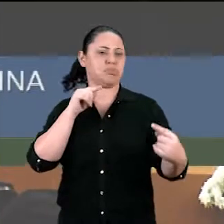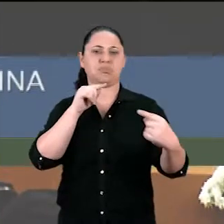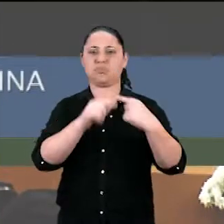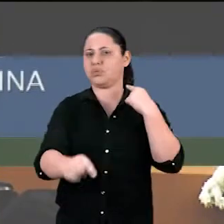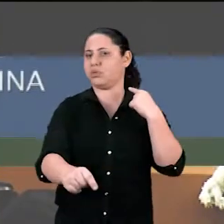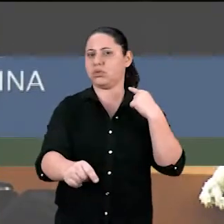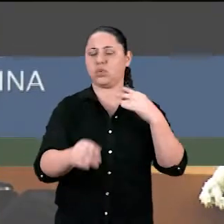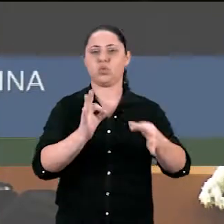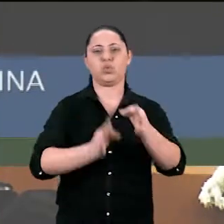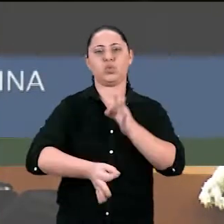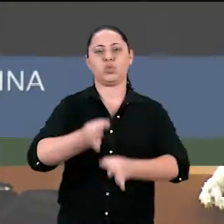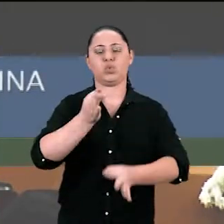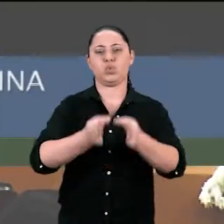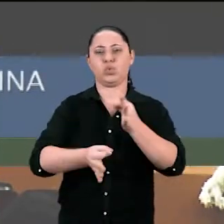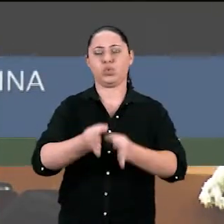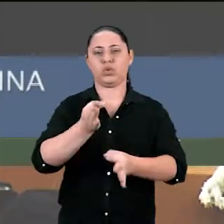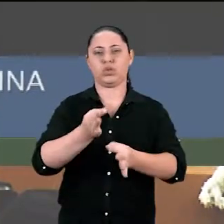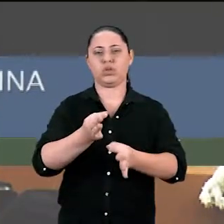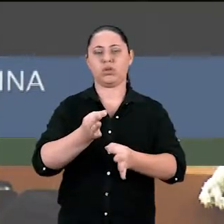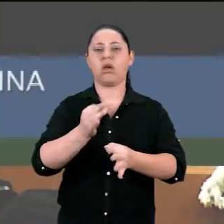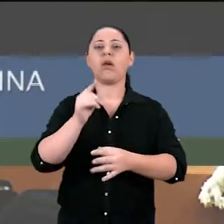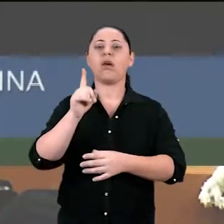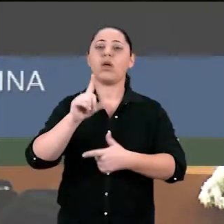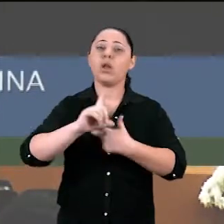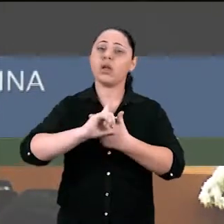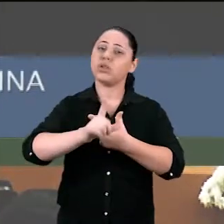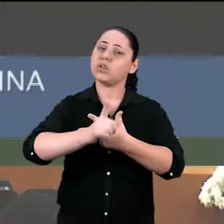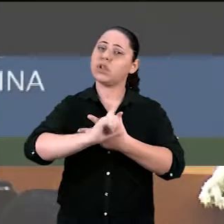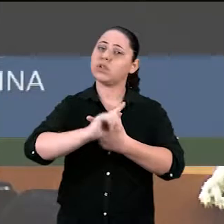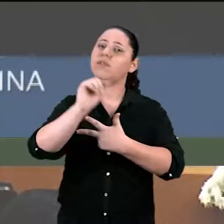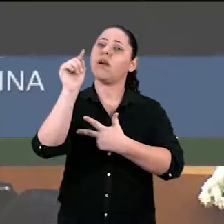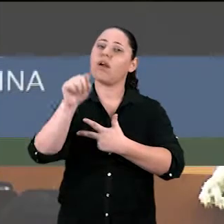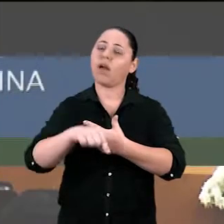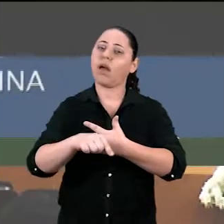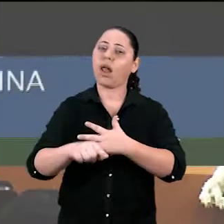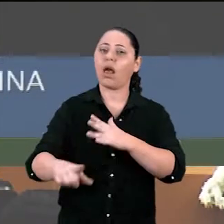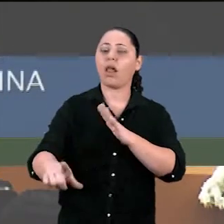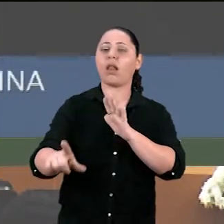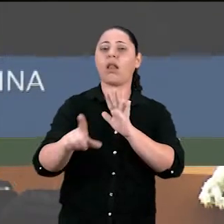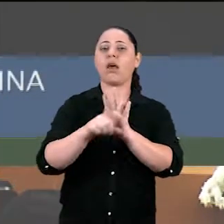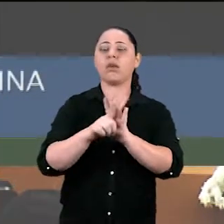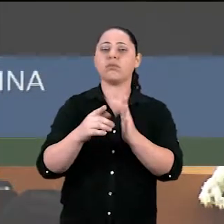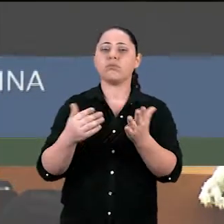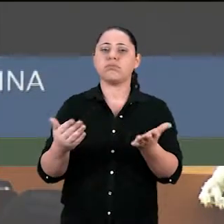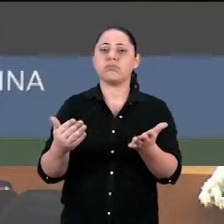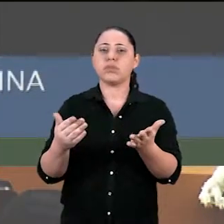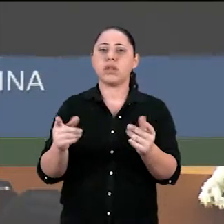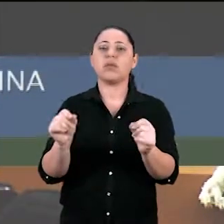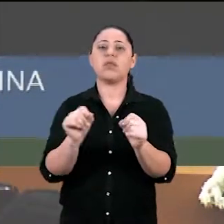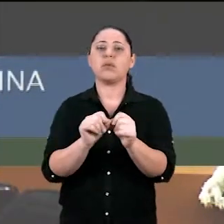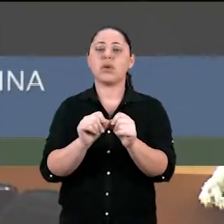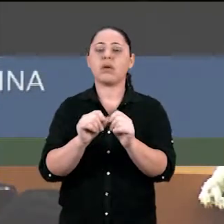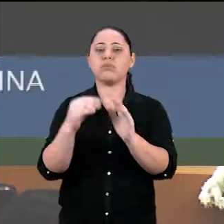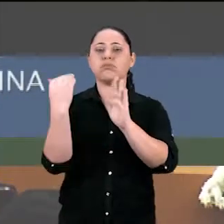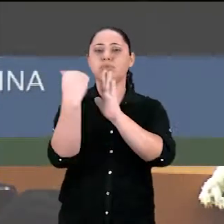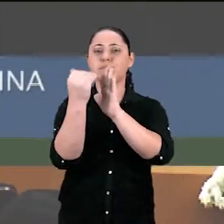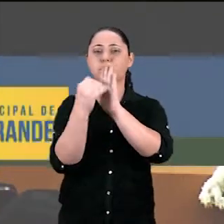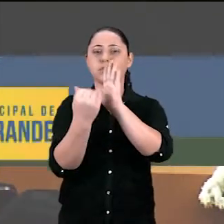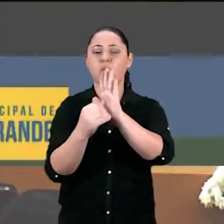com o poder legislativo, que é quem tem efetivamente a função de criar esses mesmos delitos. E, efetivamente, é o segundo